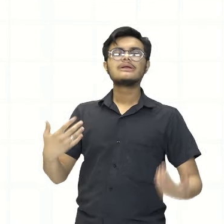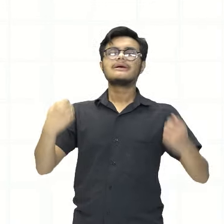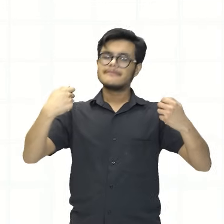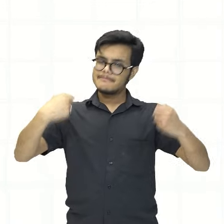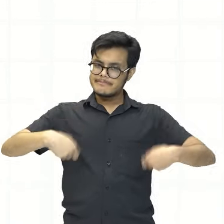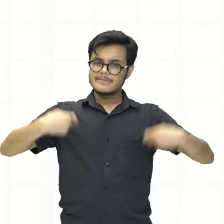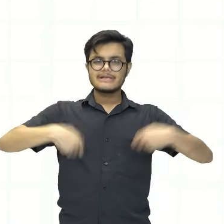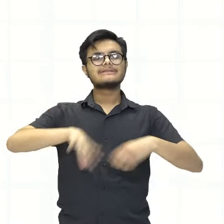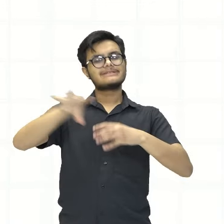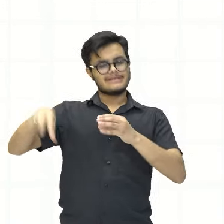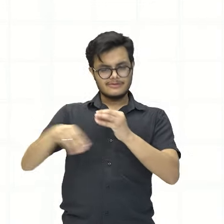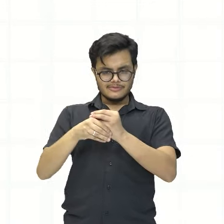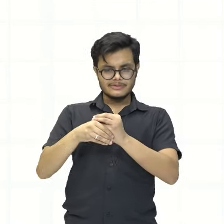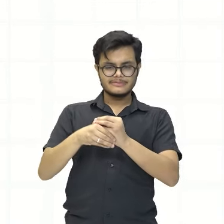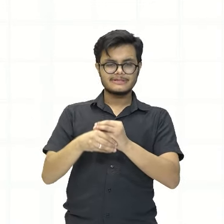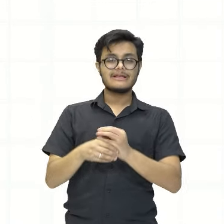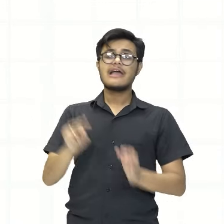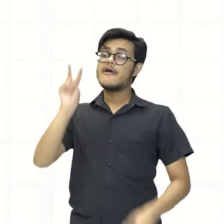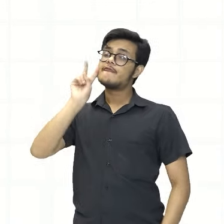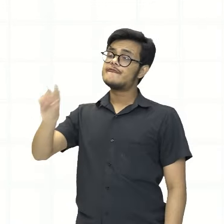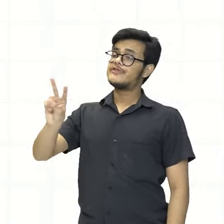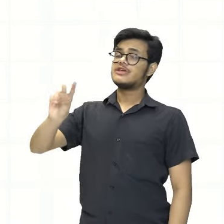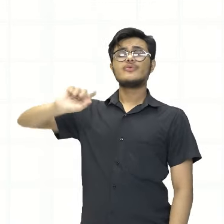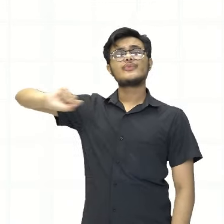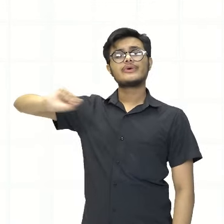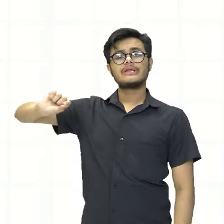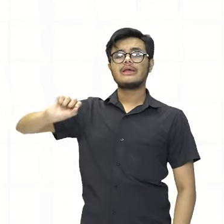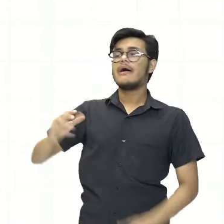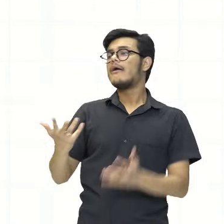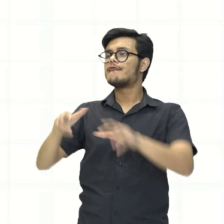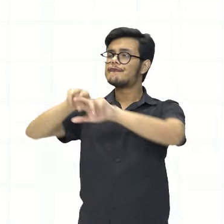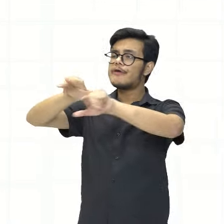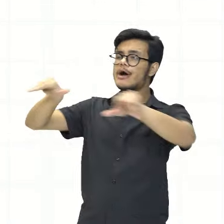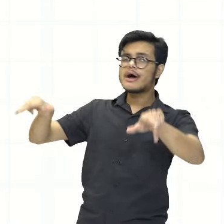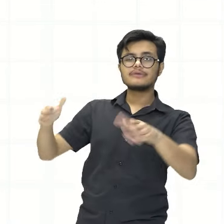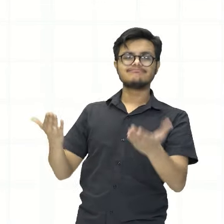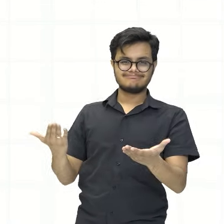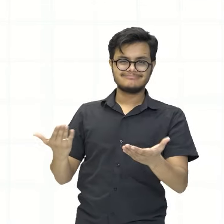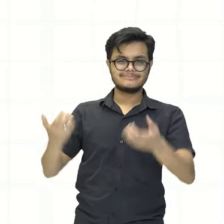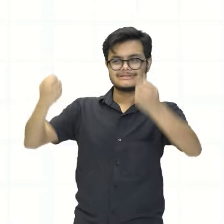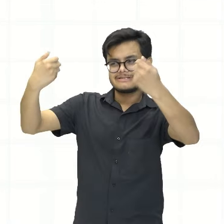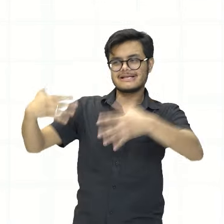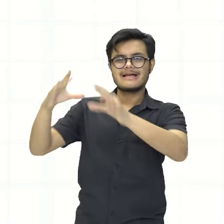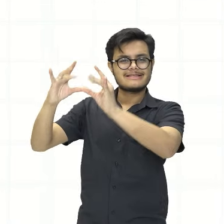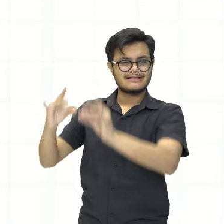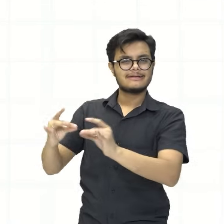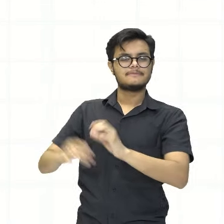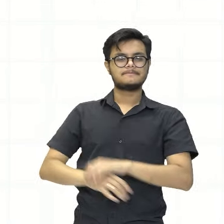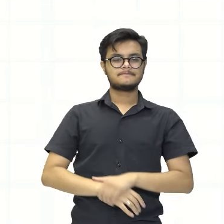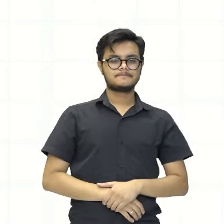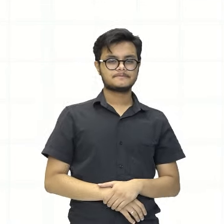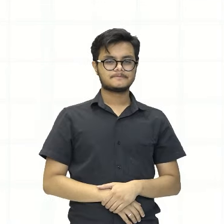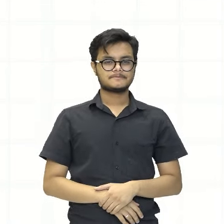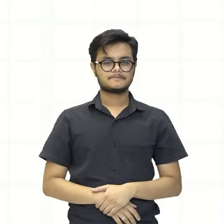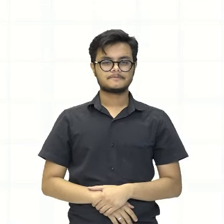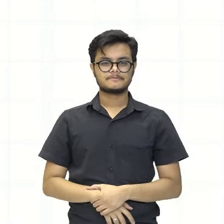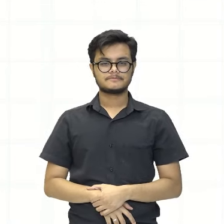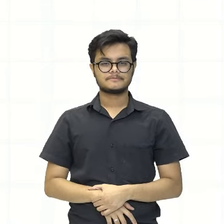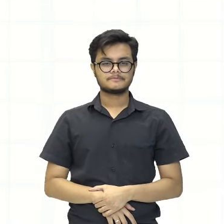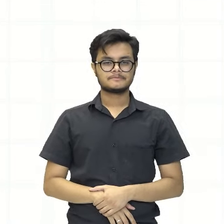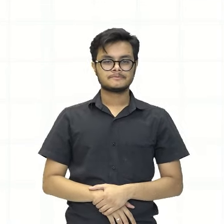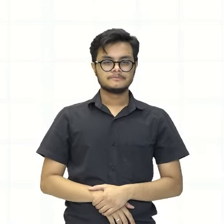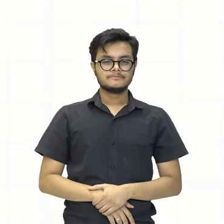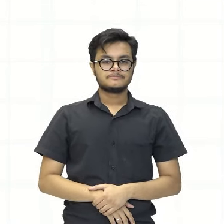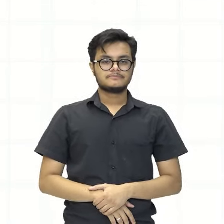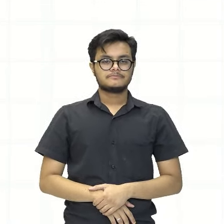complementação então sim ele é um verbo transitivo ele pede complemento então eu venho aqui e Marco sim e aí